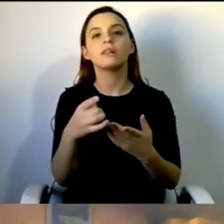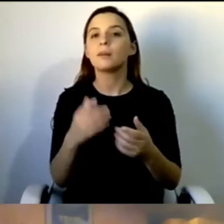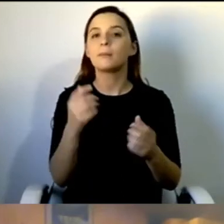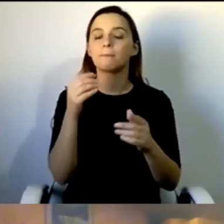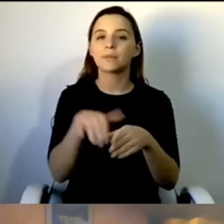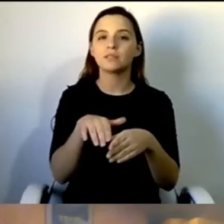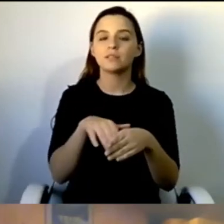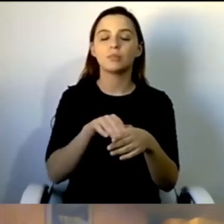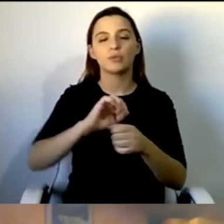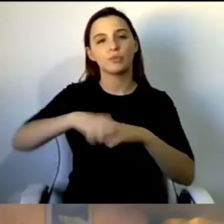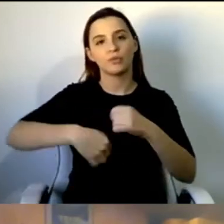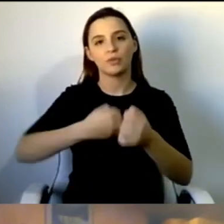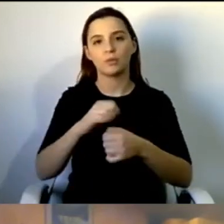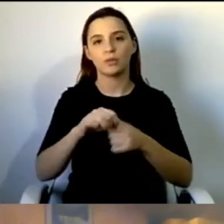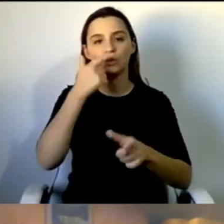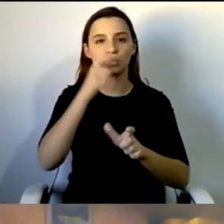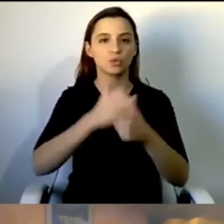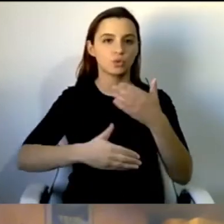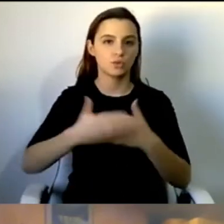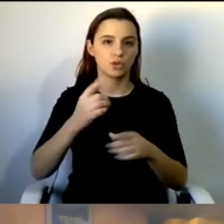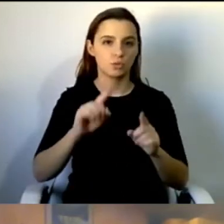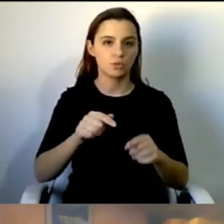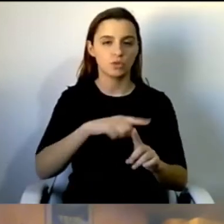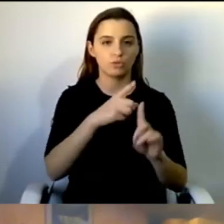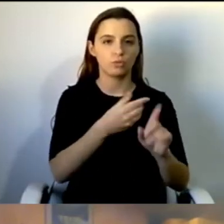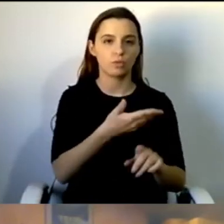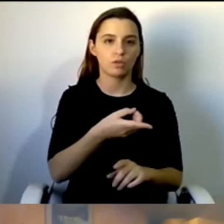da década de 80.